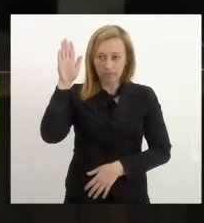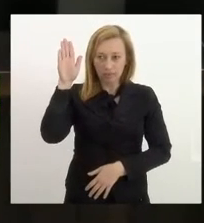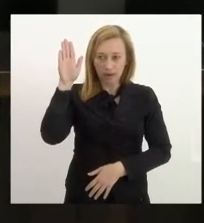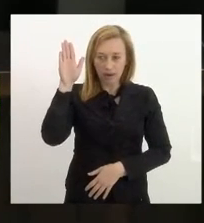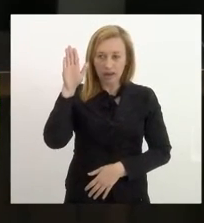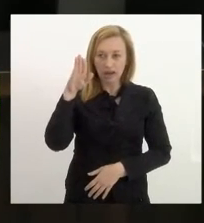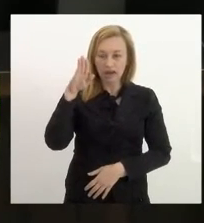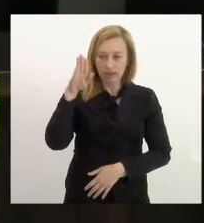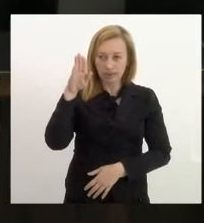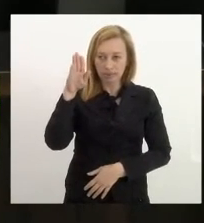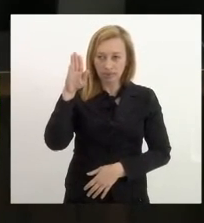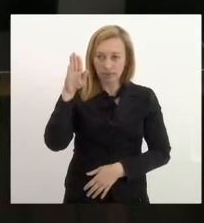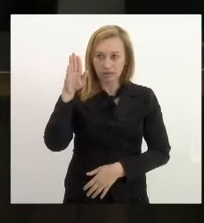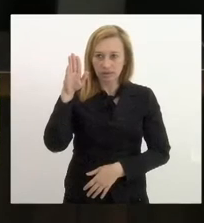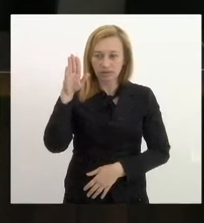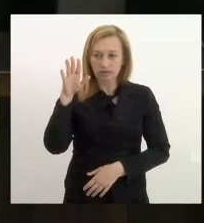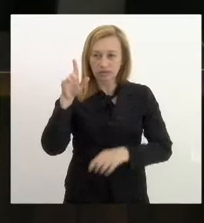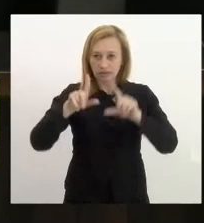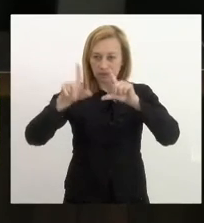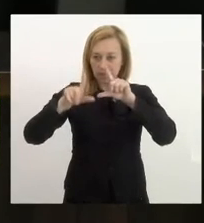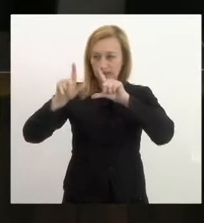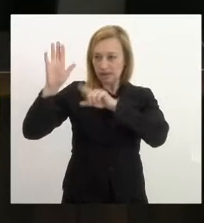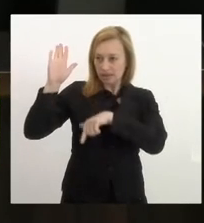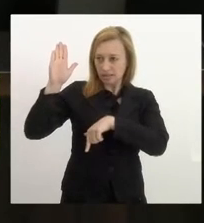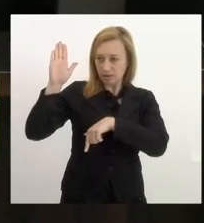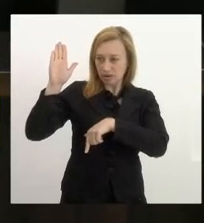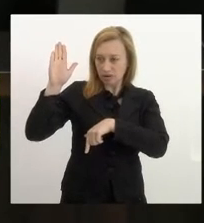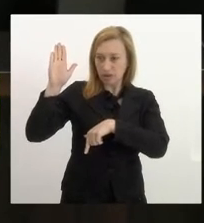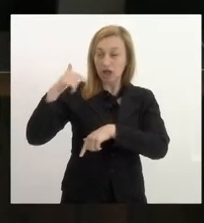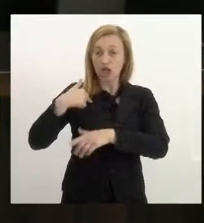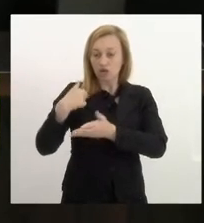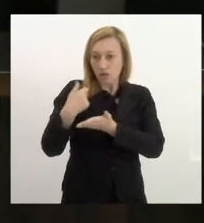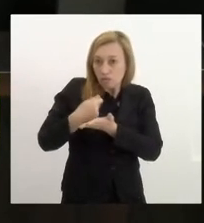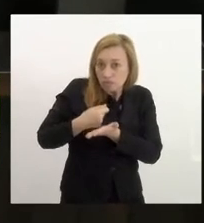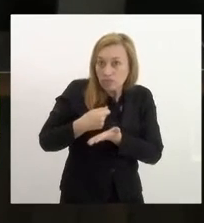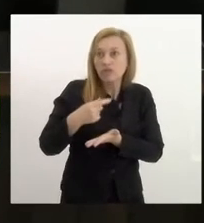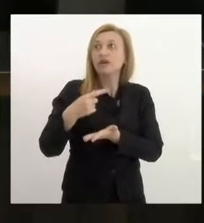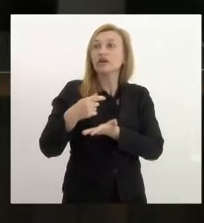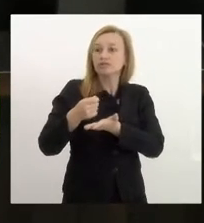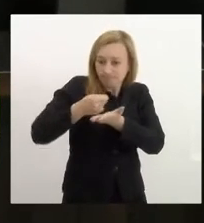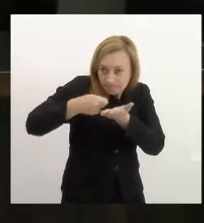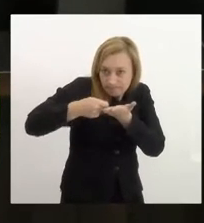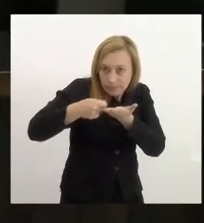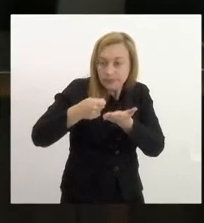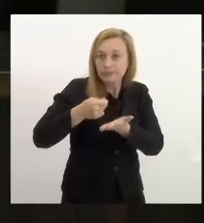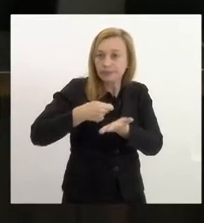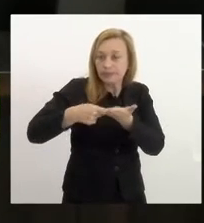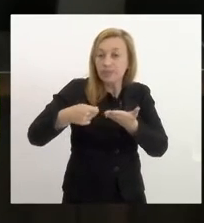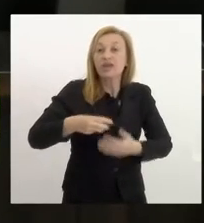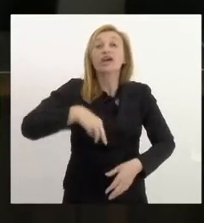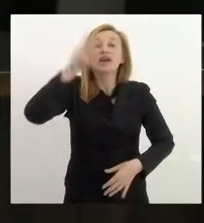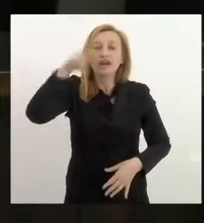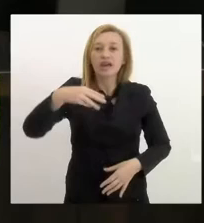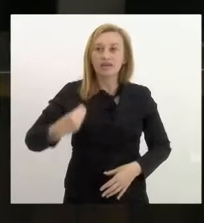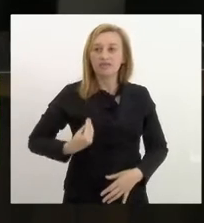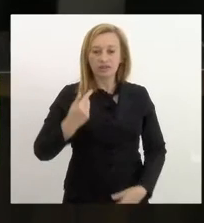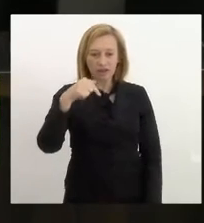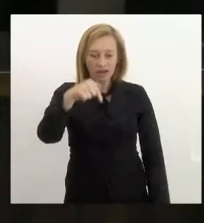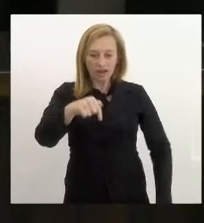mãozinha na tela e eu vou anotar aqui a gente tá em plenário